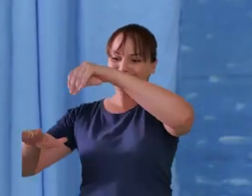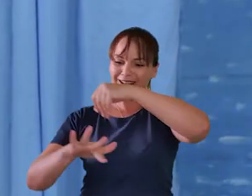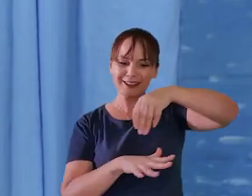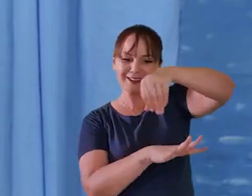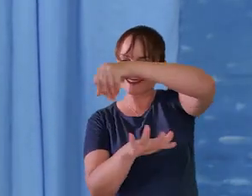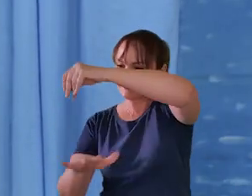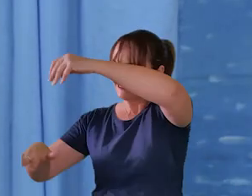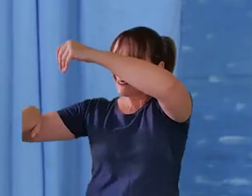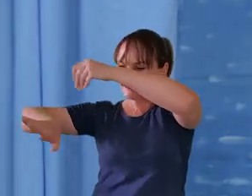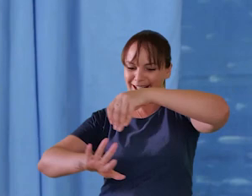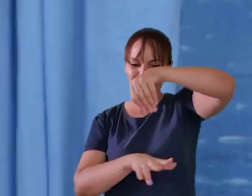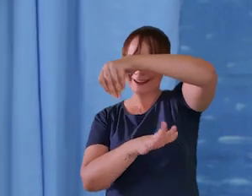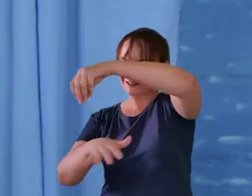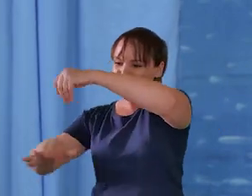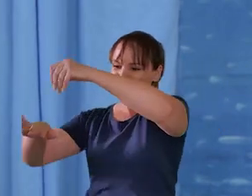Temperou,